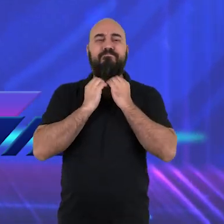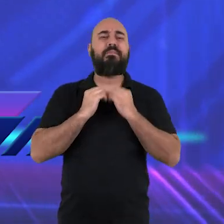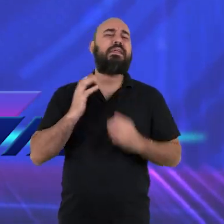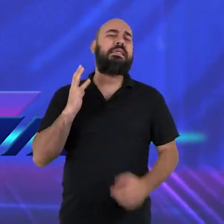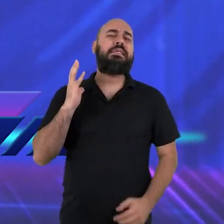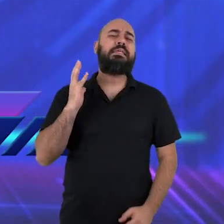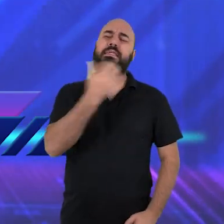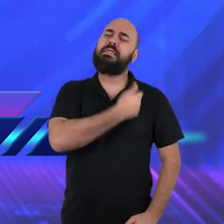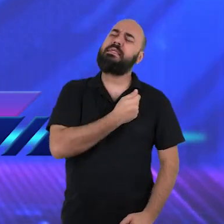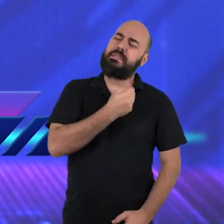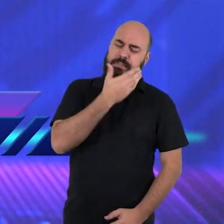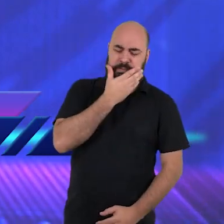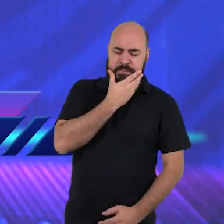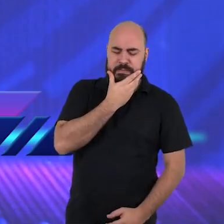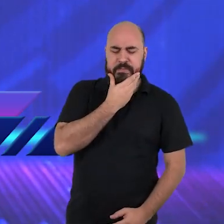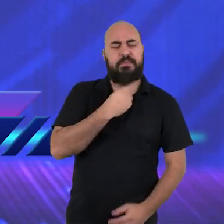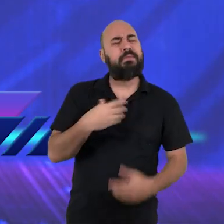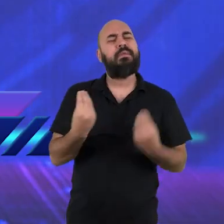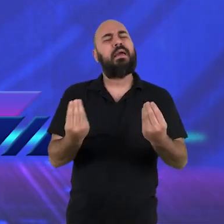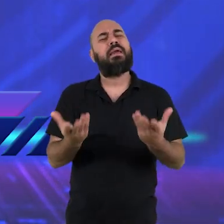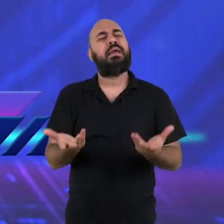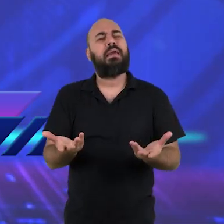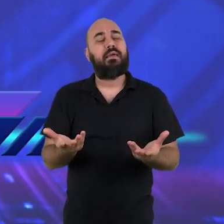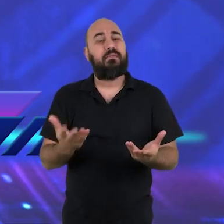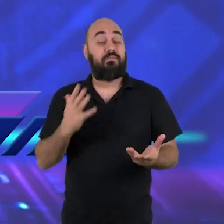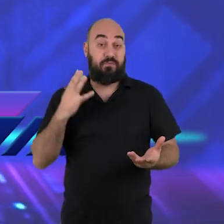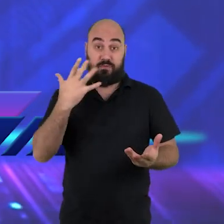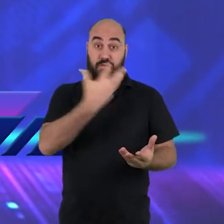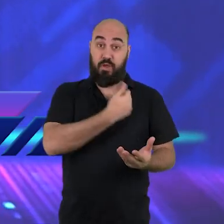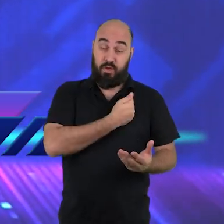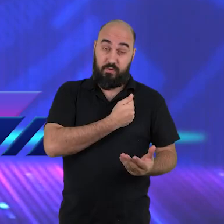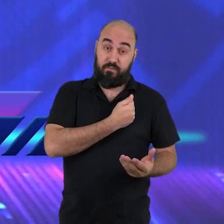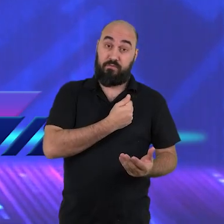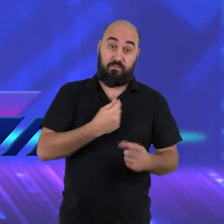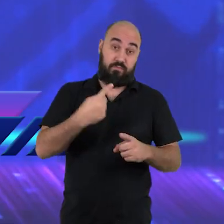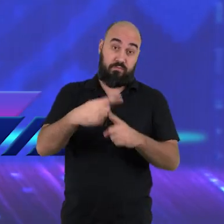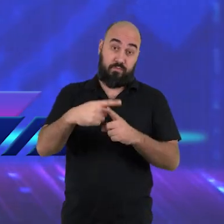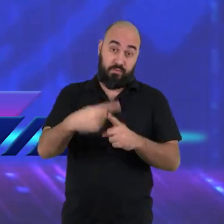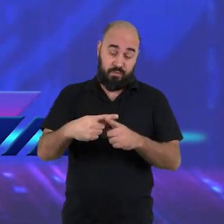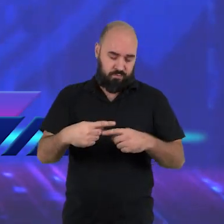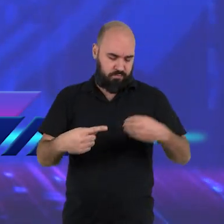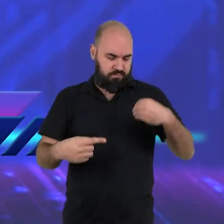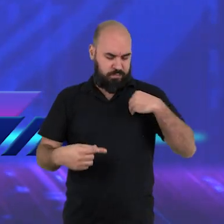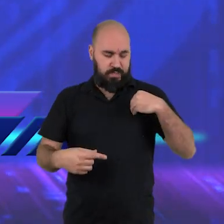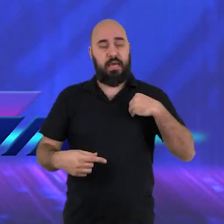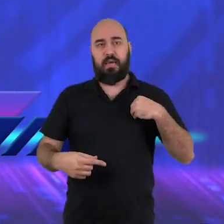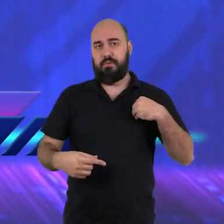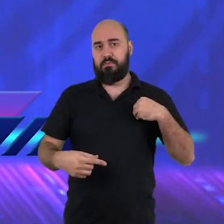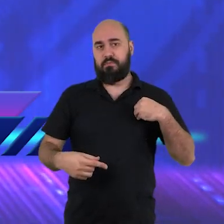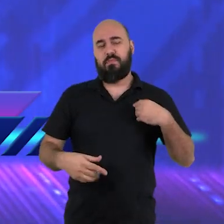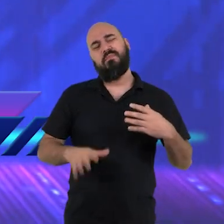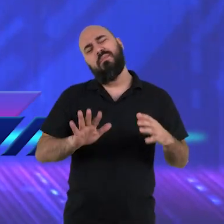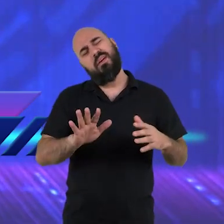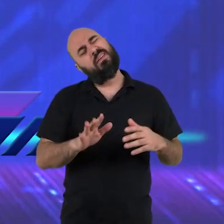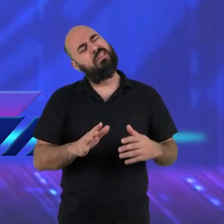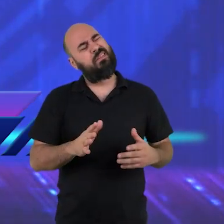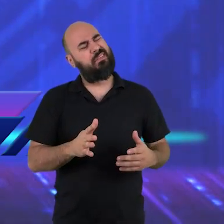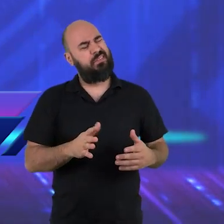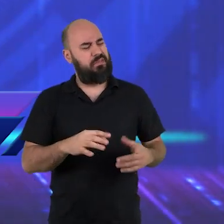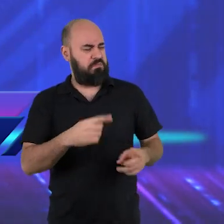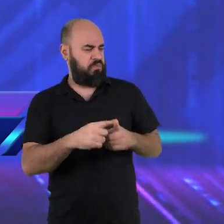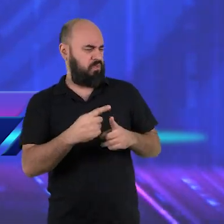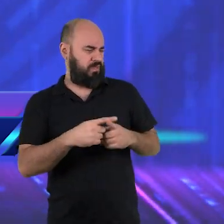ser salvos do quê? A resposta é, nós temos que ser salvos do pecado. Mas por que temos que ser salvos do